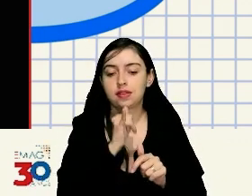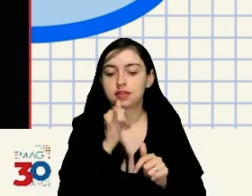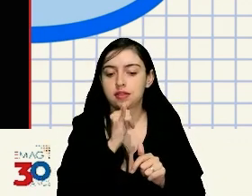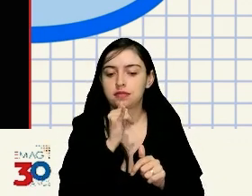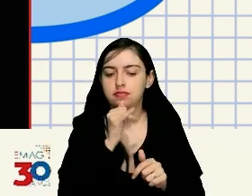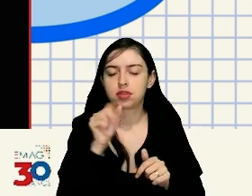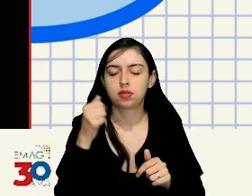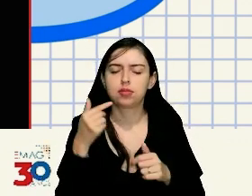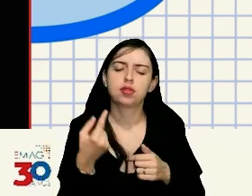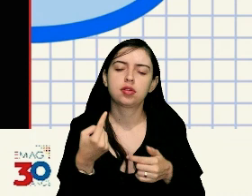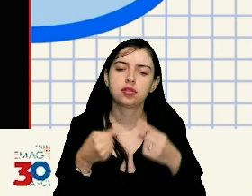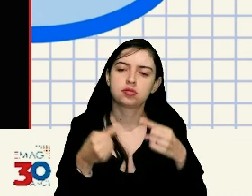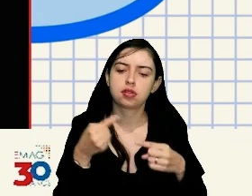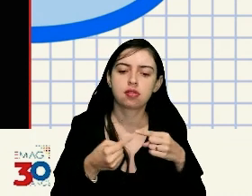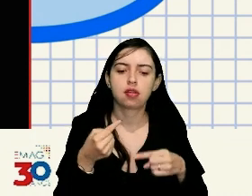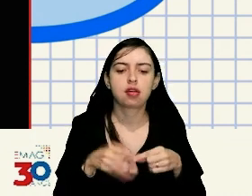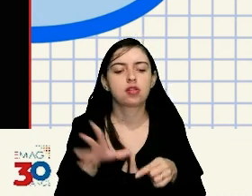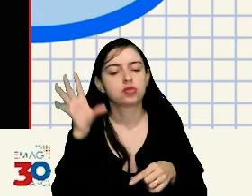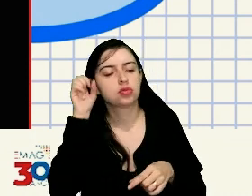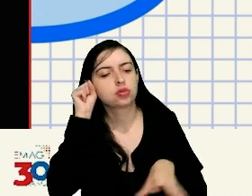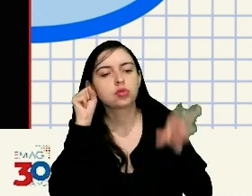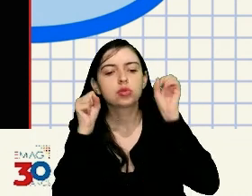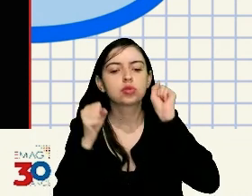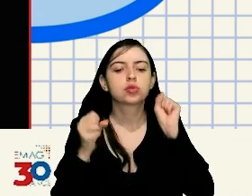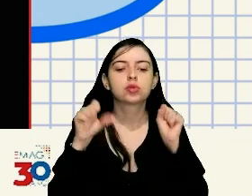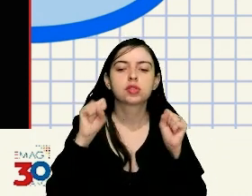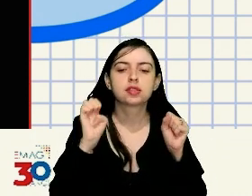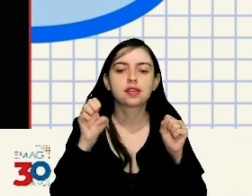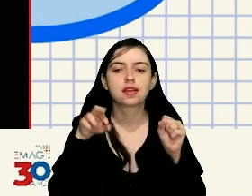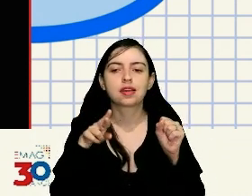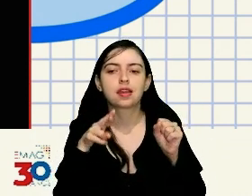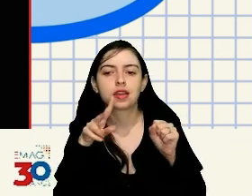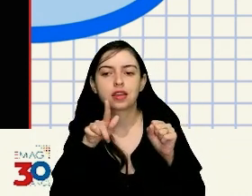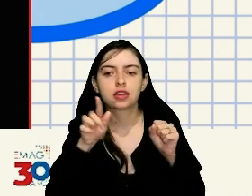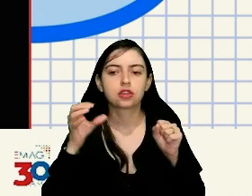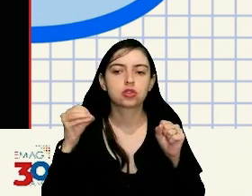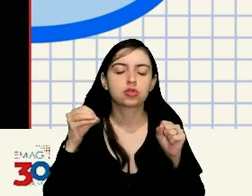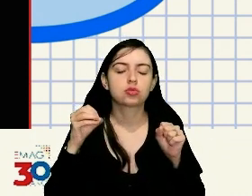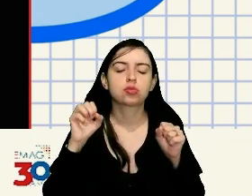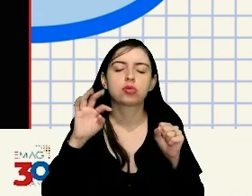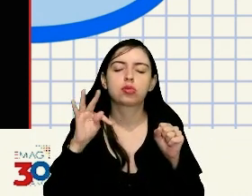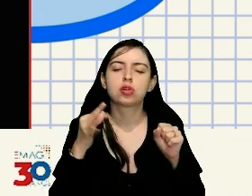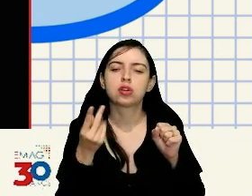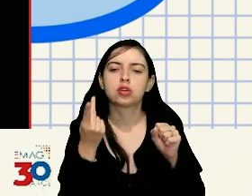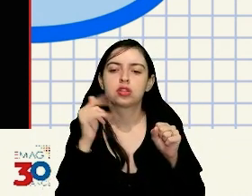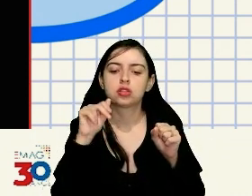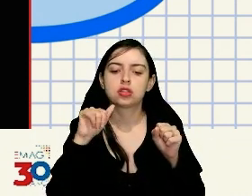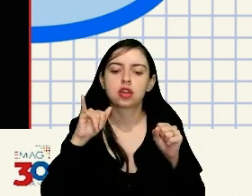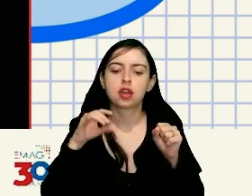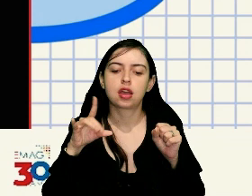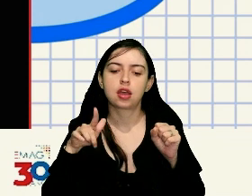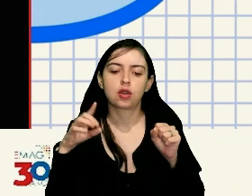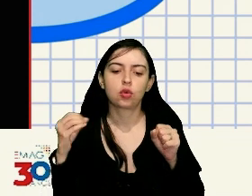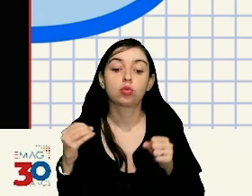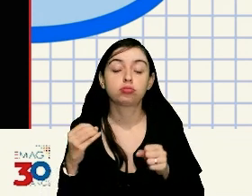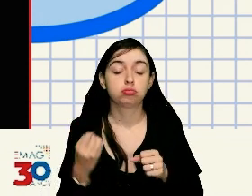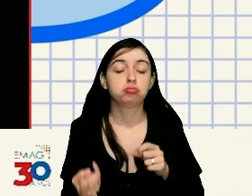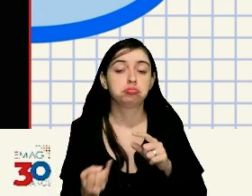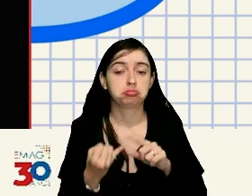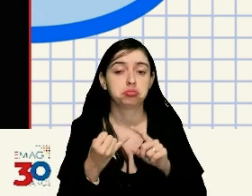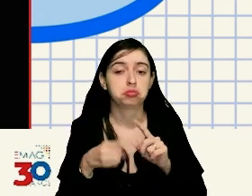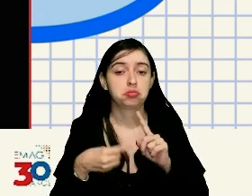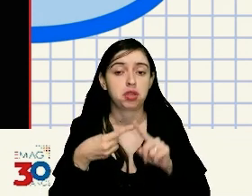o Tiagão, escuto o Sérgio e depois a gente bate um papo. Para mim, o primeiro passo extremamente importante é nós, homens, entendermos